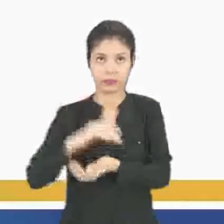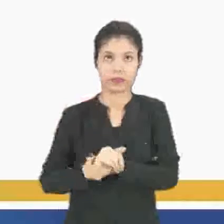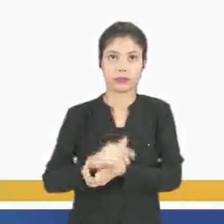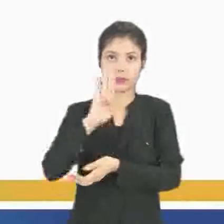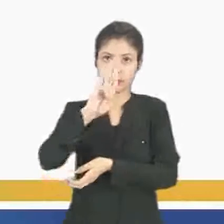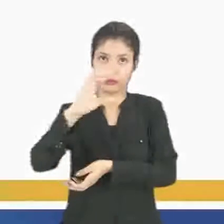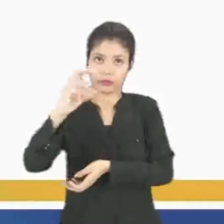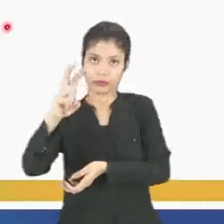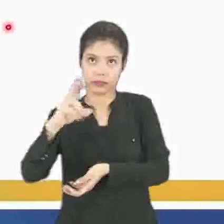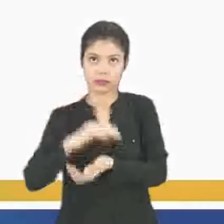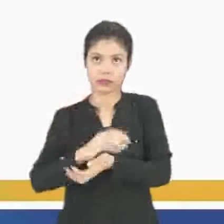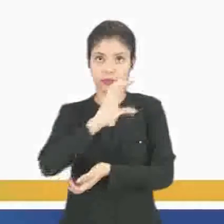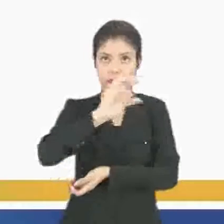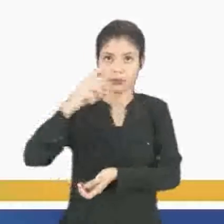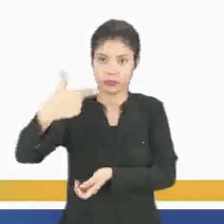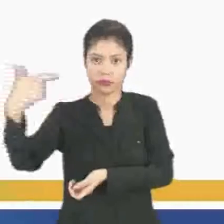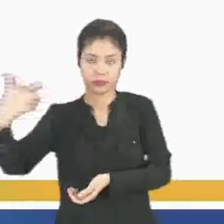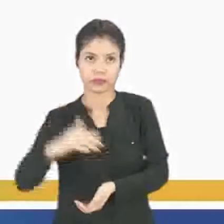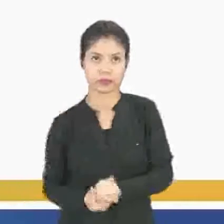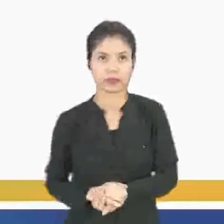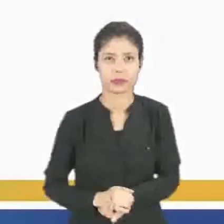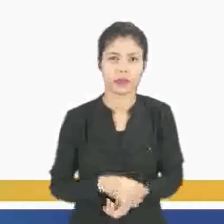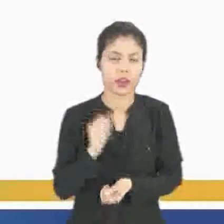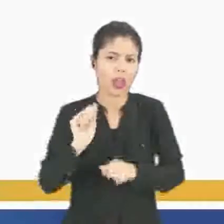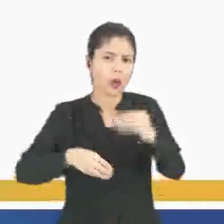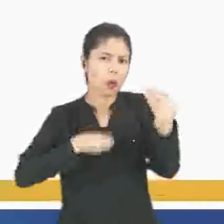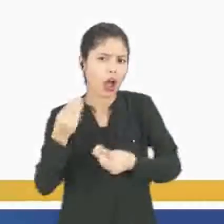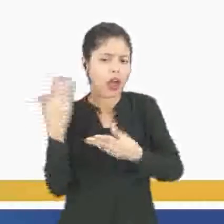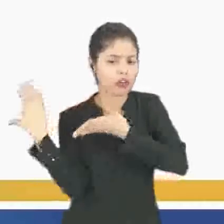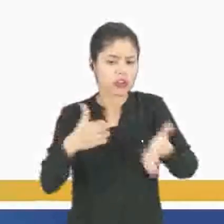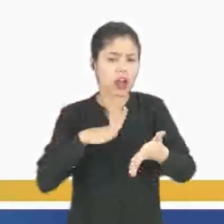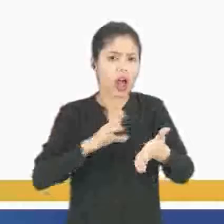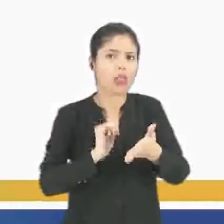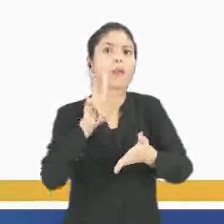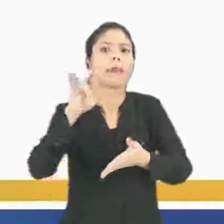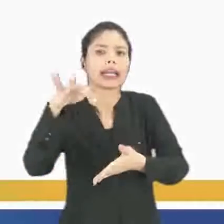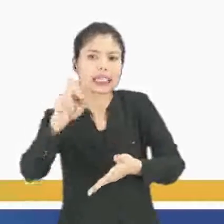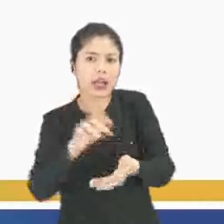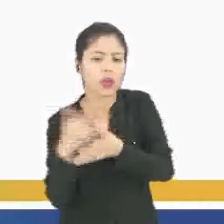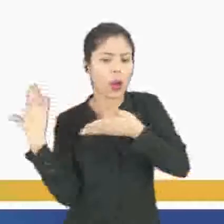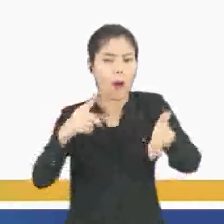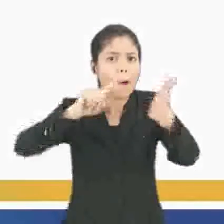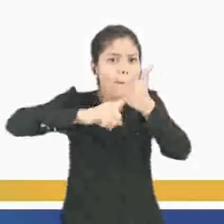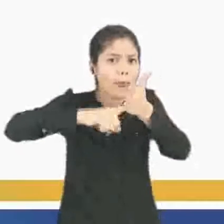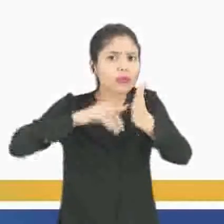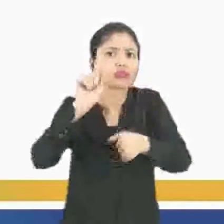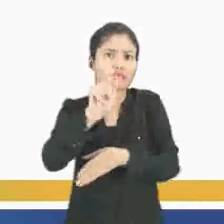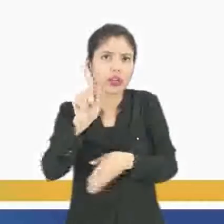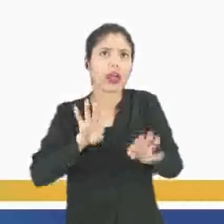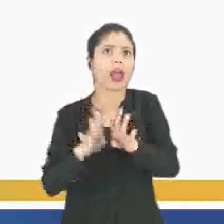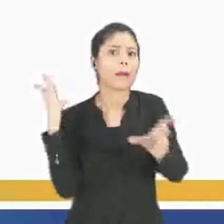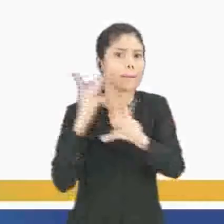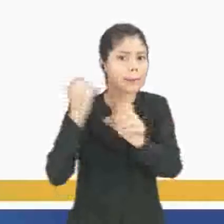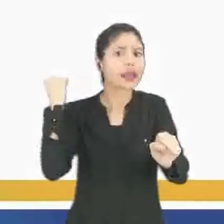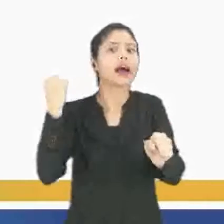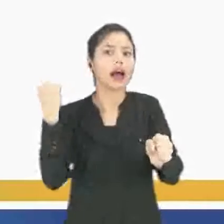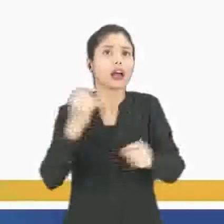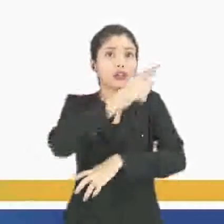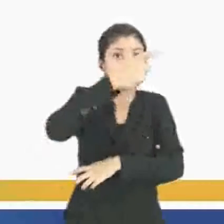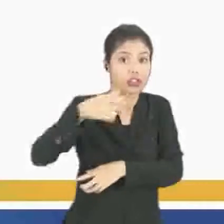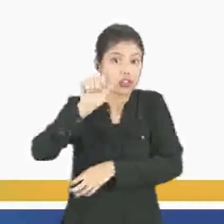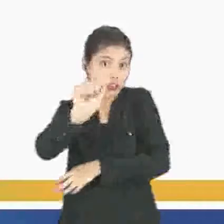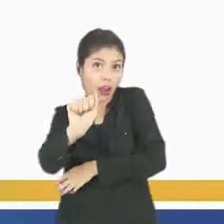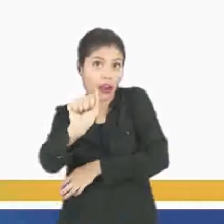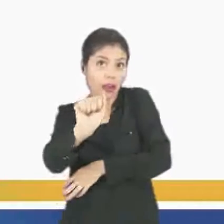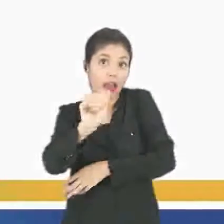B, 5 e 3 e C, 2 e 2. Olha que legal. Para que eu possa chegar no baricentro, que é o ponto G, eu vou pegar as coordenadas do x